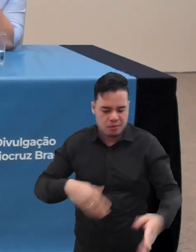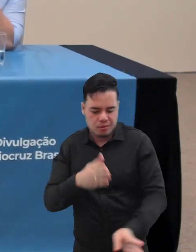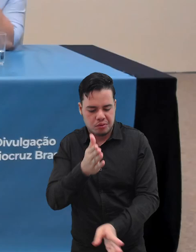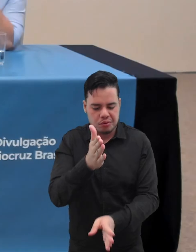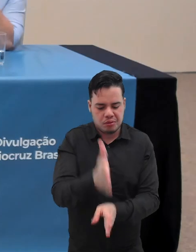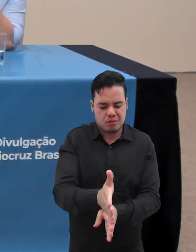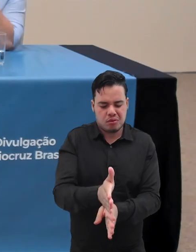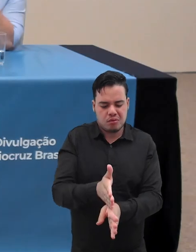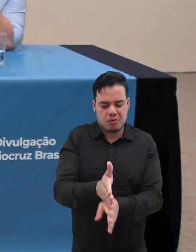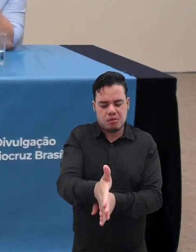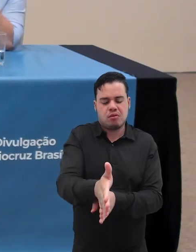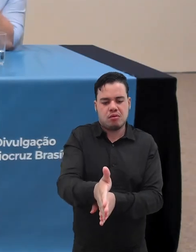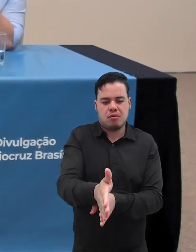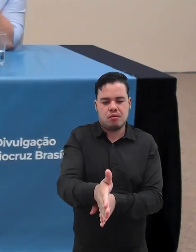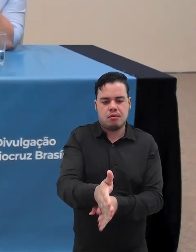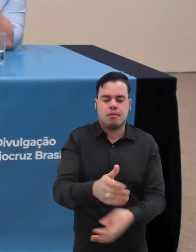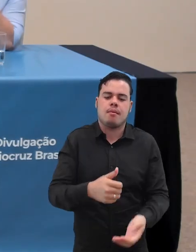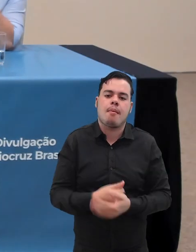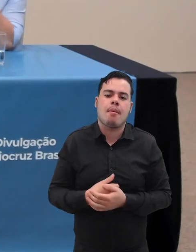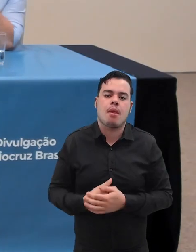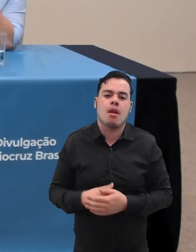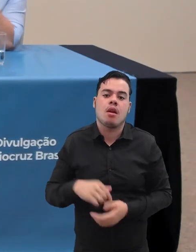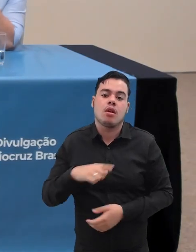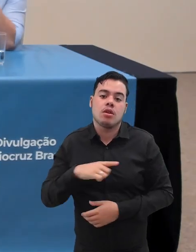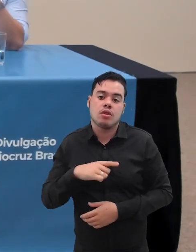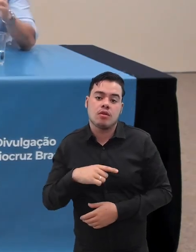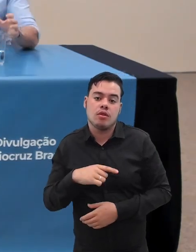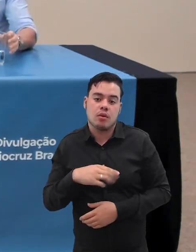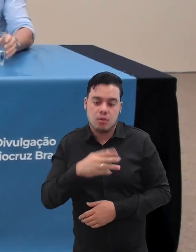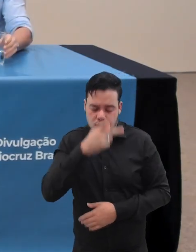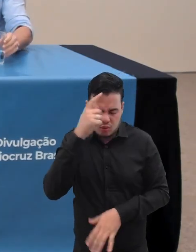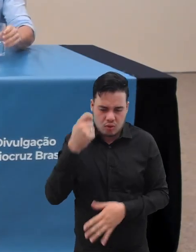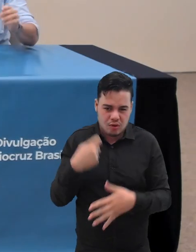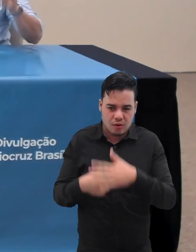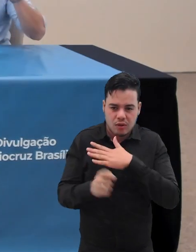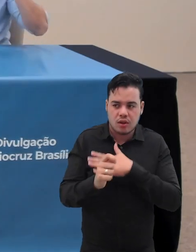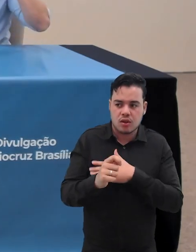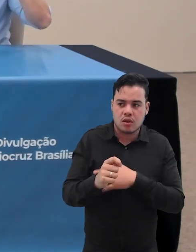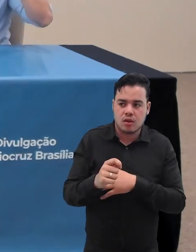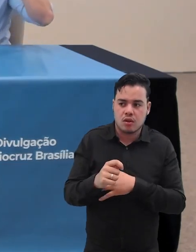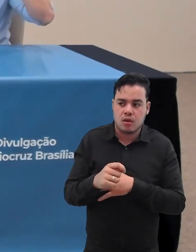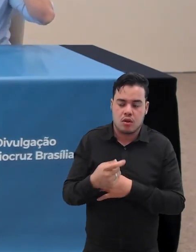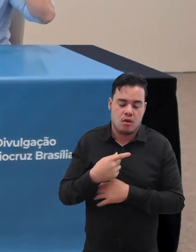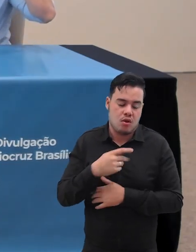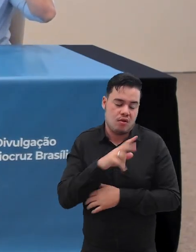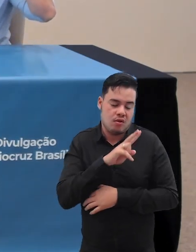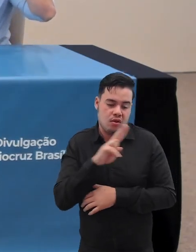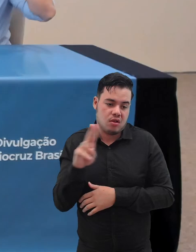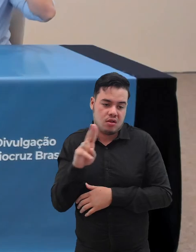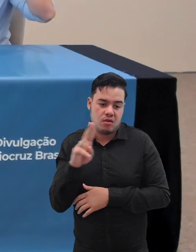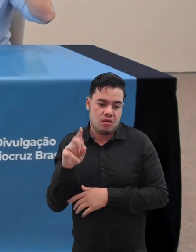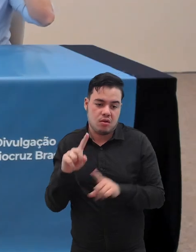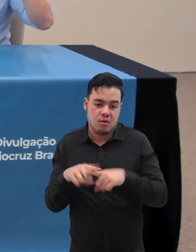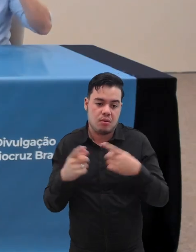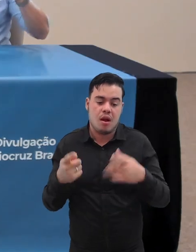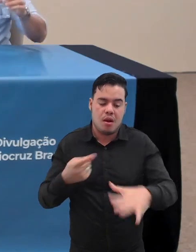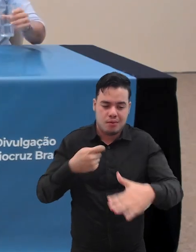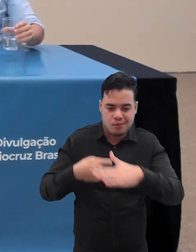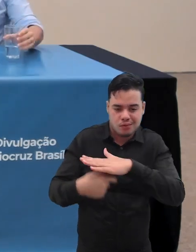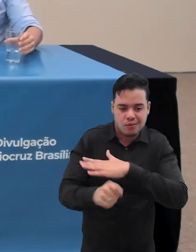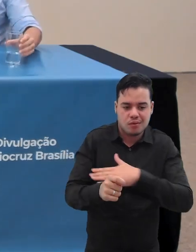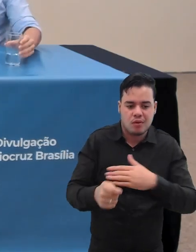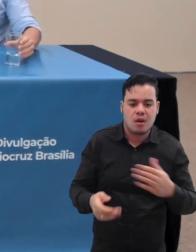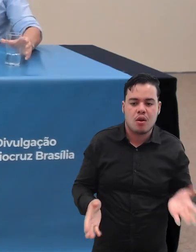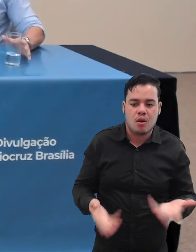algumas situações dentro do Em Vivo. Tivemos um patrocinador, por exemplo, que não vou citar nomes, que patrocinou a reformulação